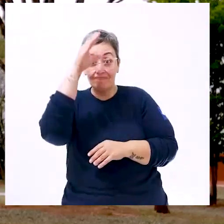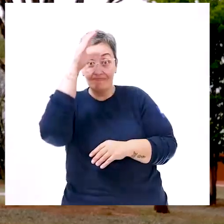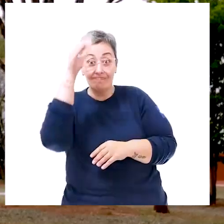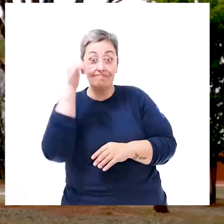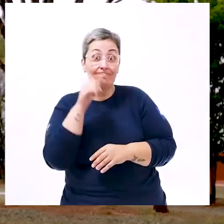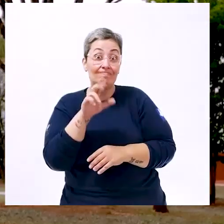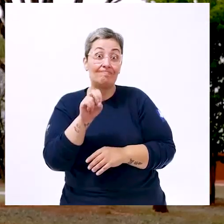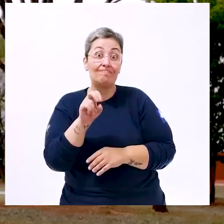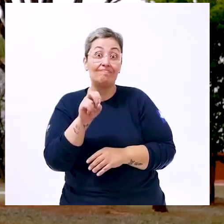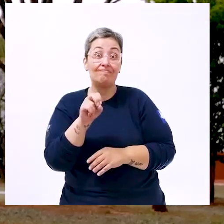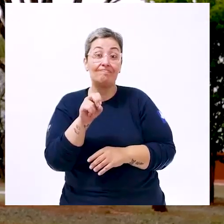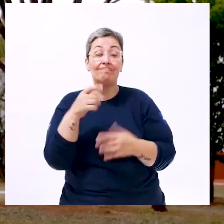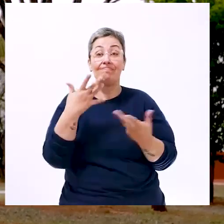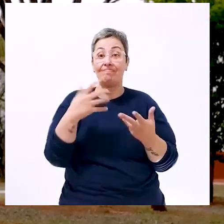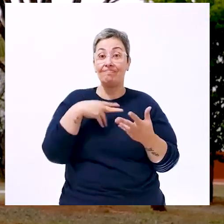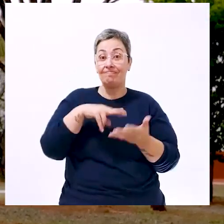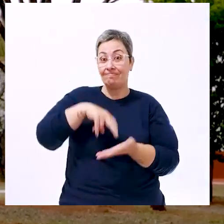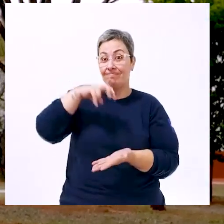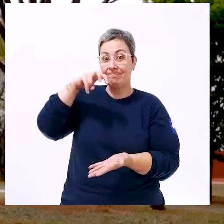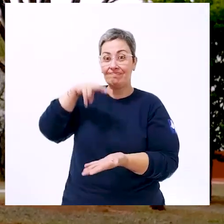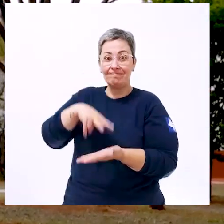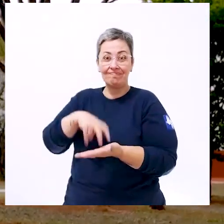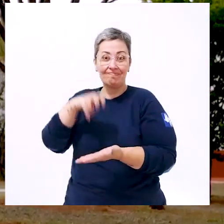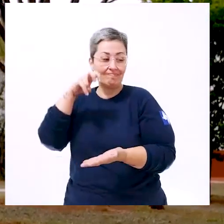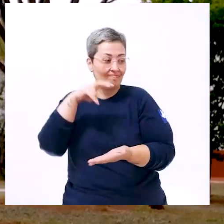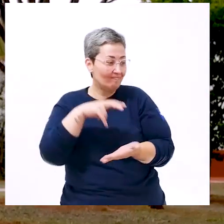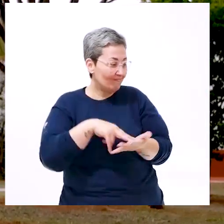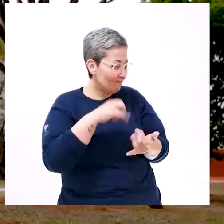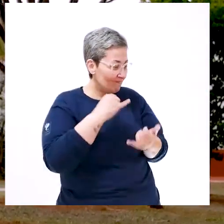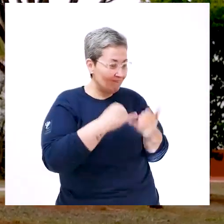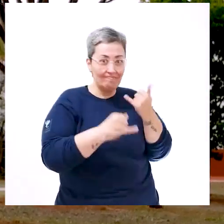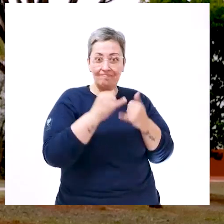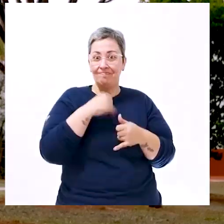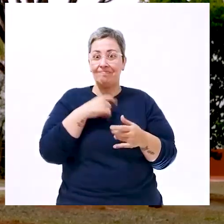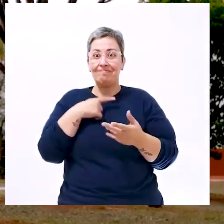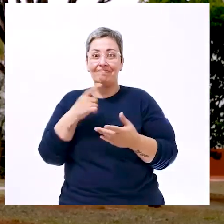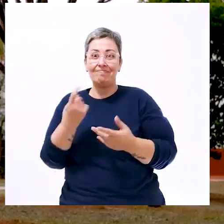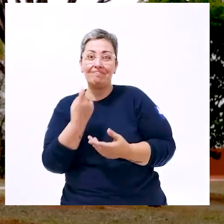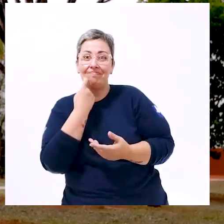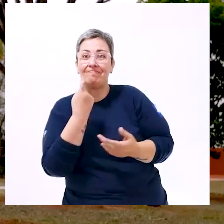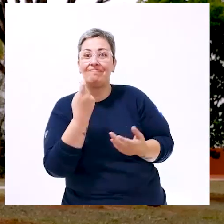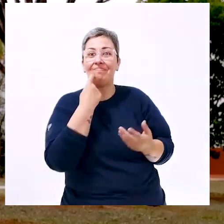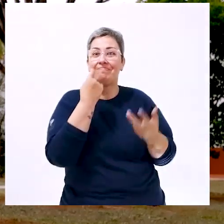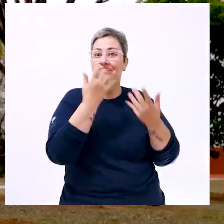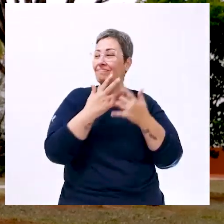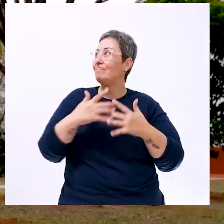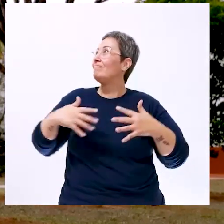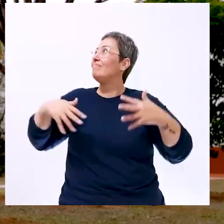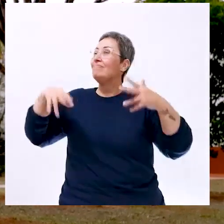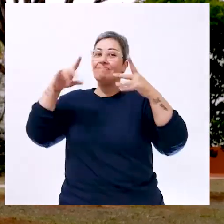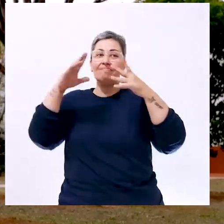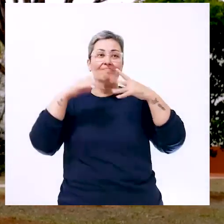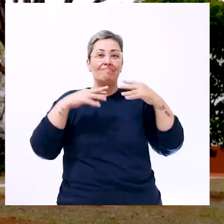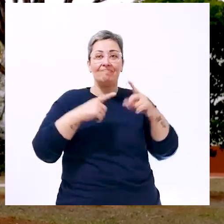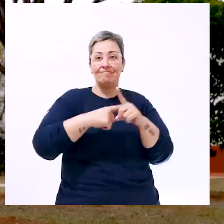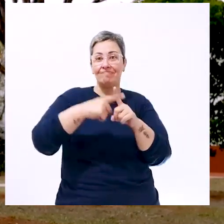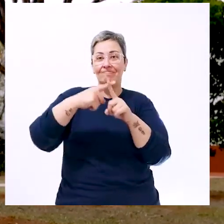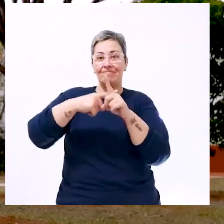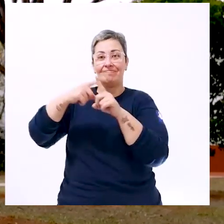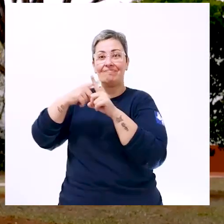da tia, da avó. Ele pula feito peixe fora d'água e segue flutuando no ar